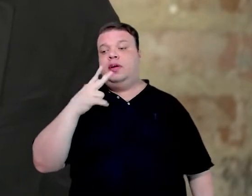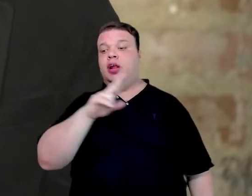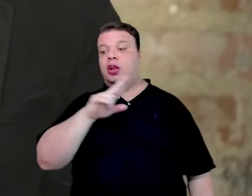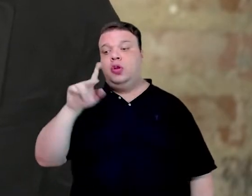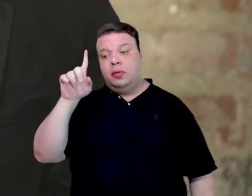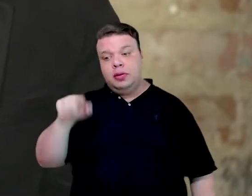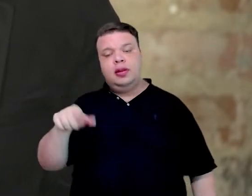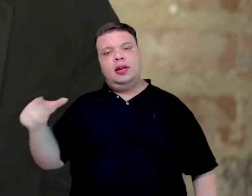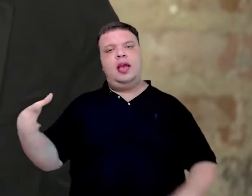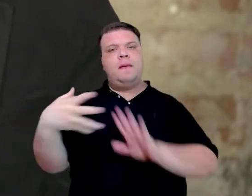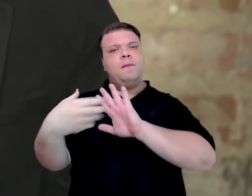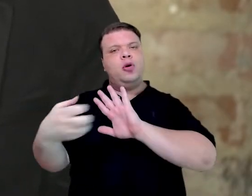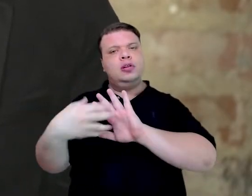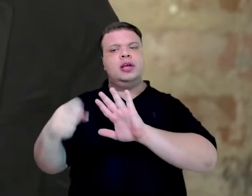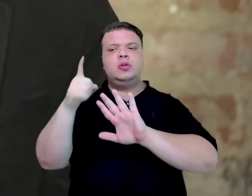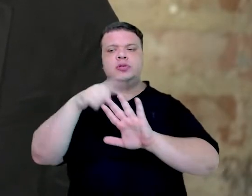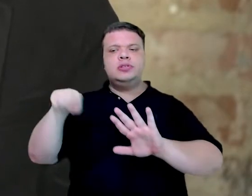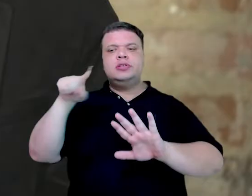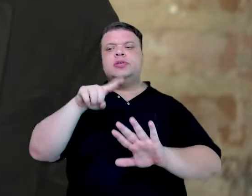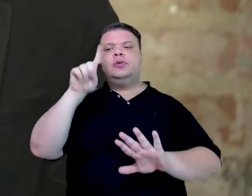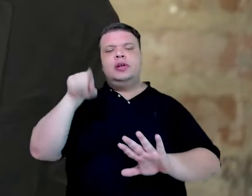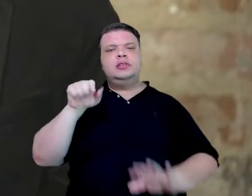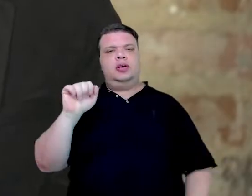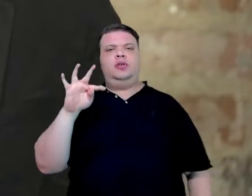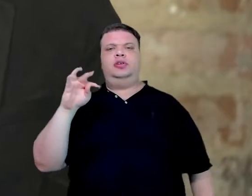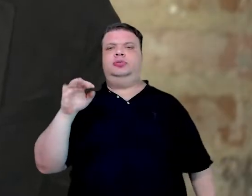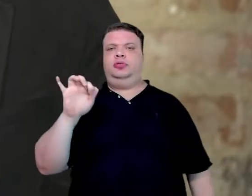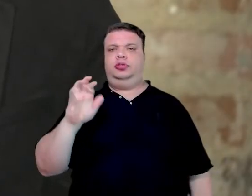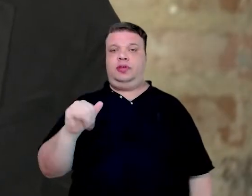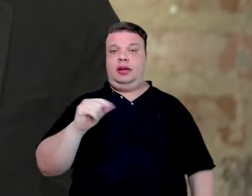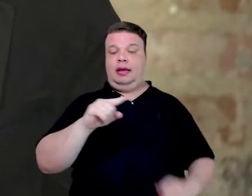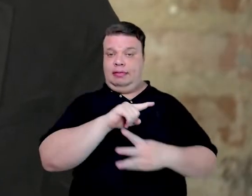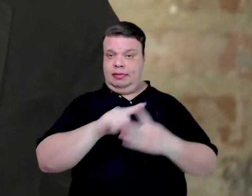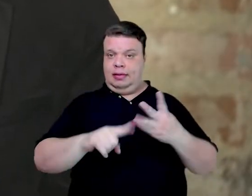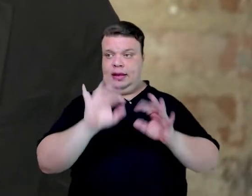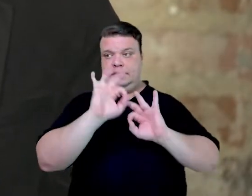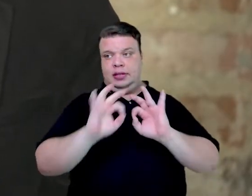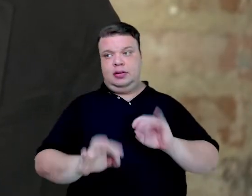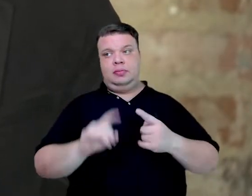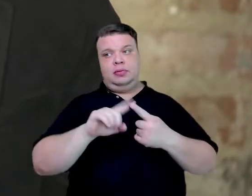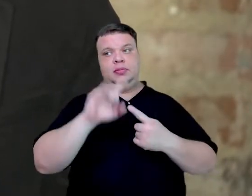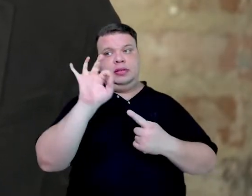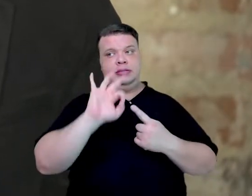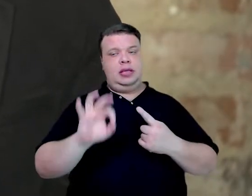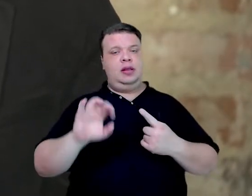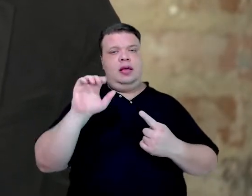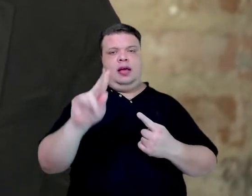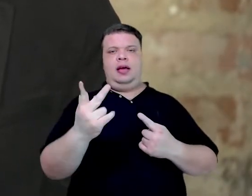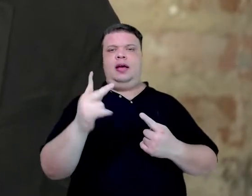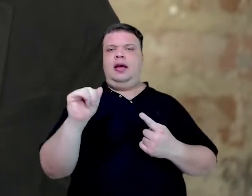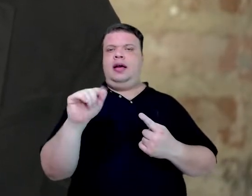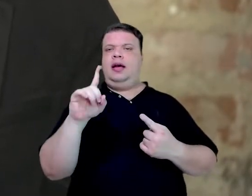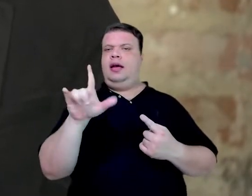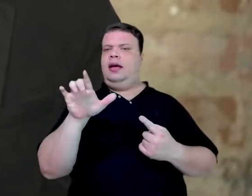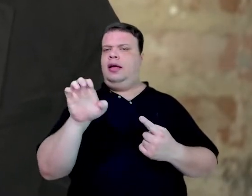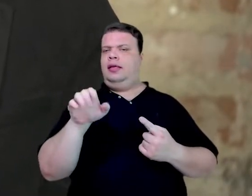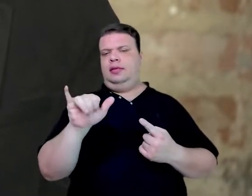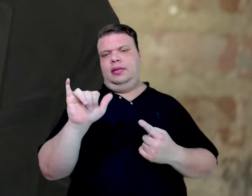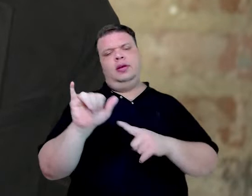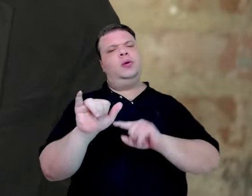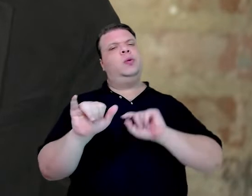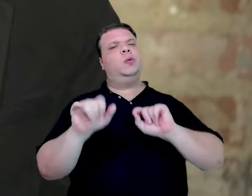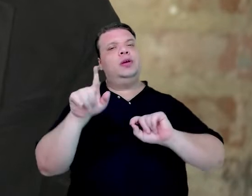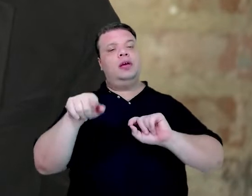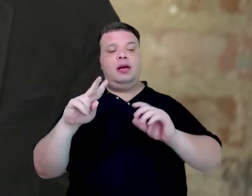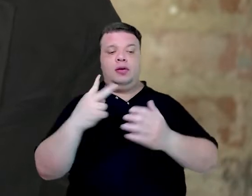nós denominamos de modelo de circulação atmosférica, que é representado por 3 células. A primeira célula se denomina de célula de